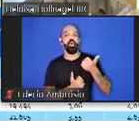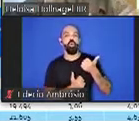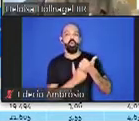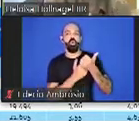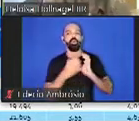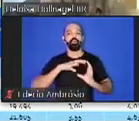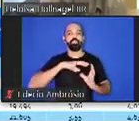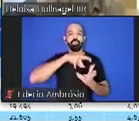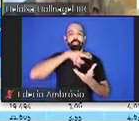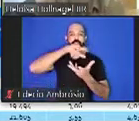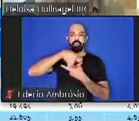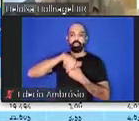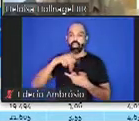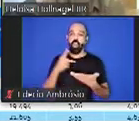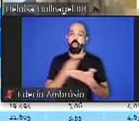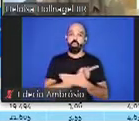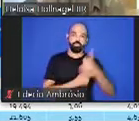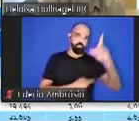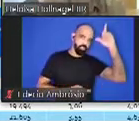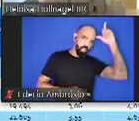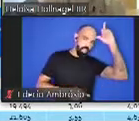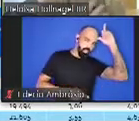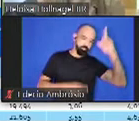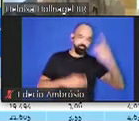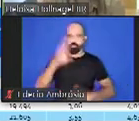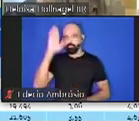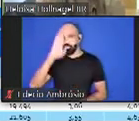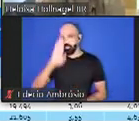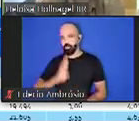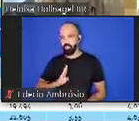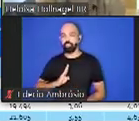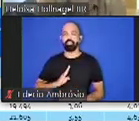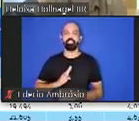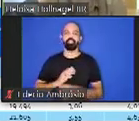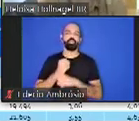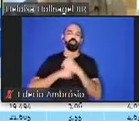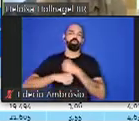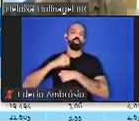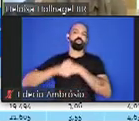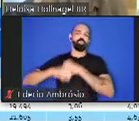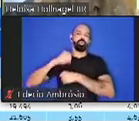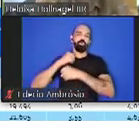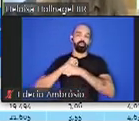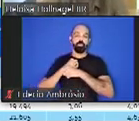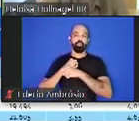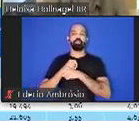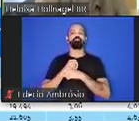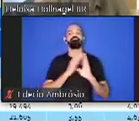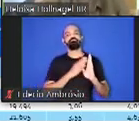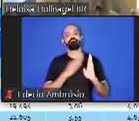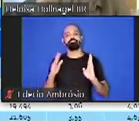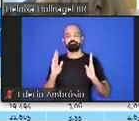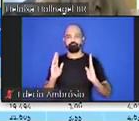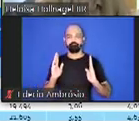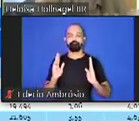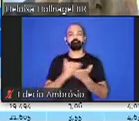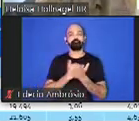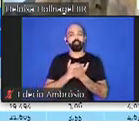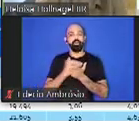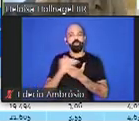na Alemanha e no Brasil nos últimos anos, desde que realmente começou a